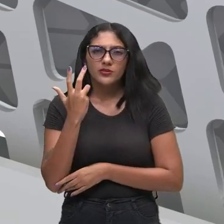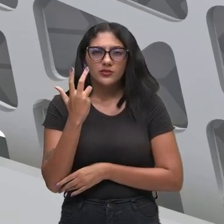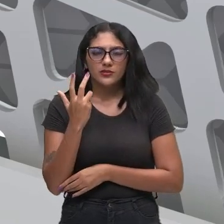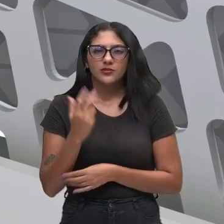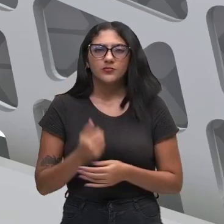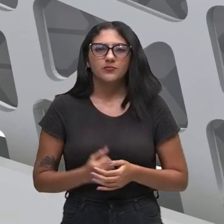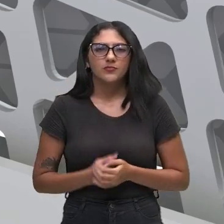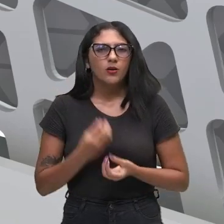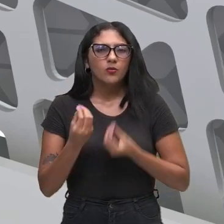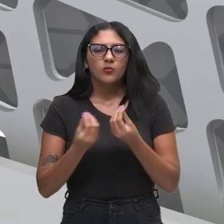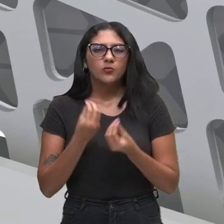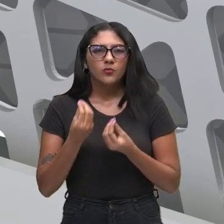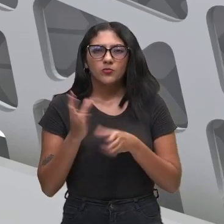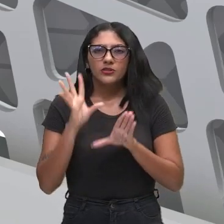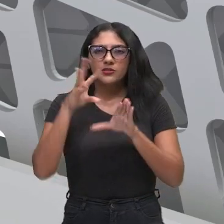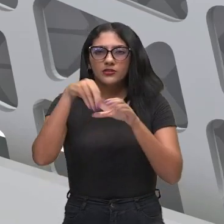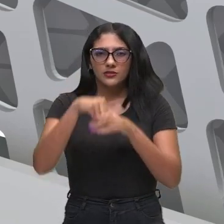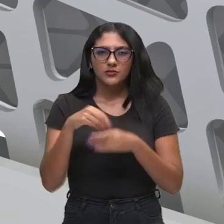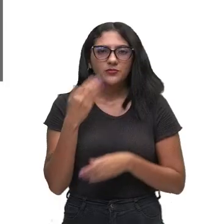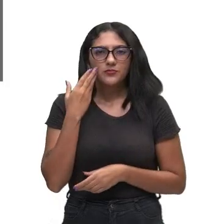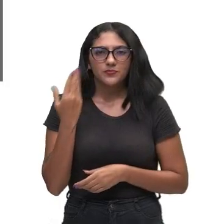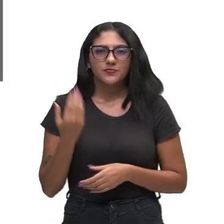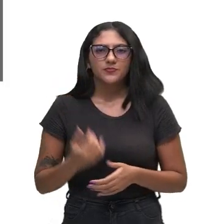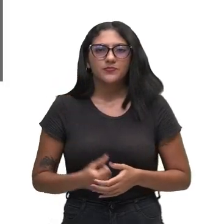dessa locomotiva a vapor. Vejam aí.